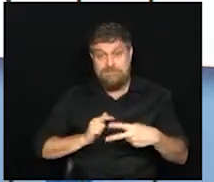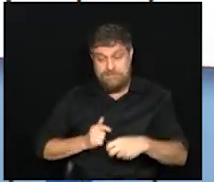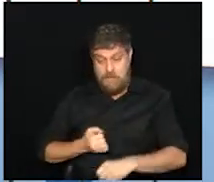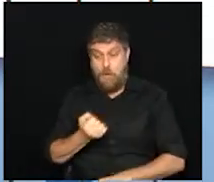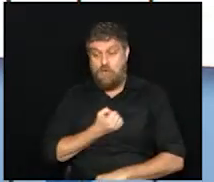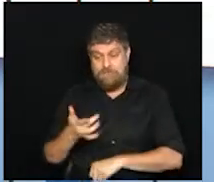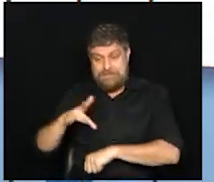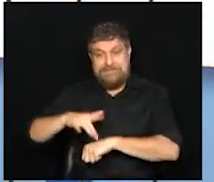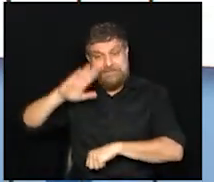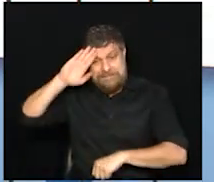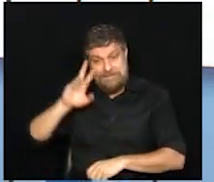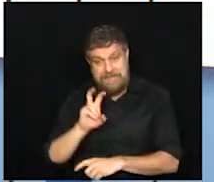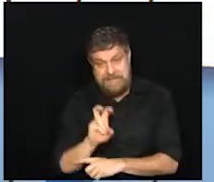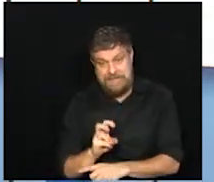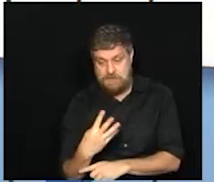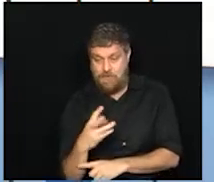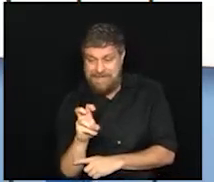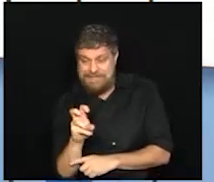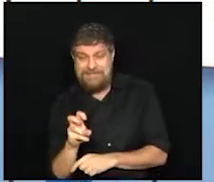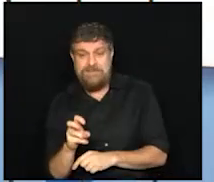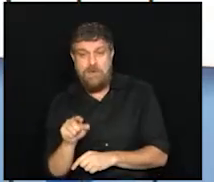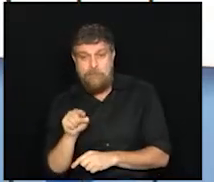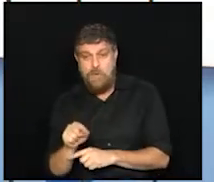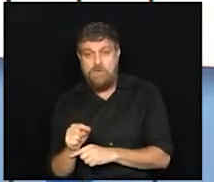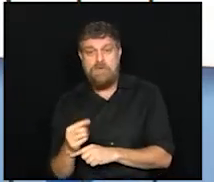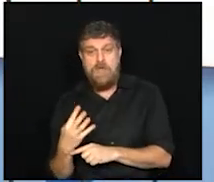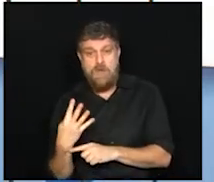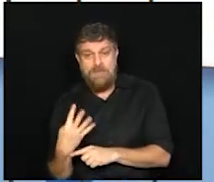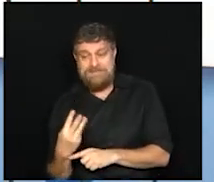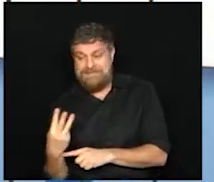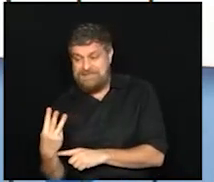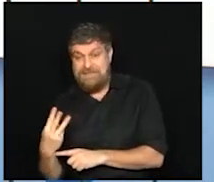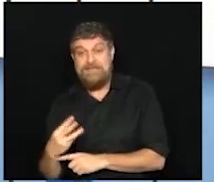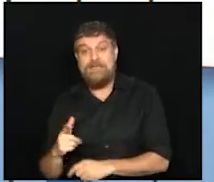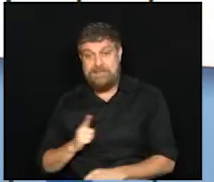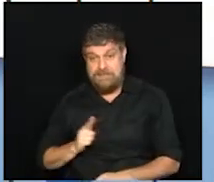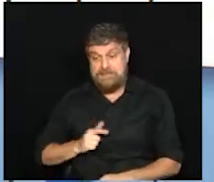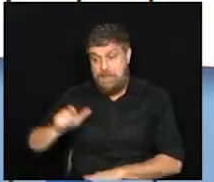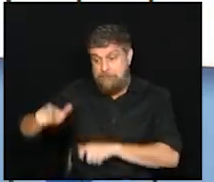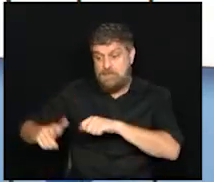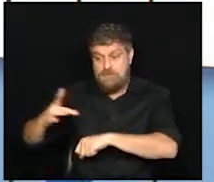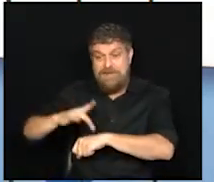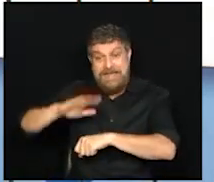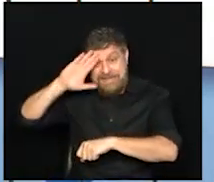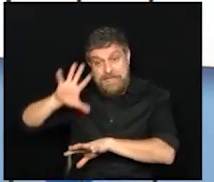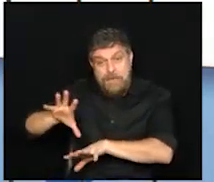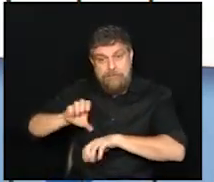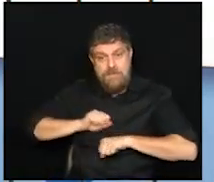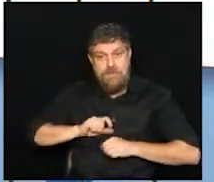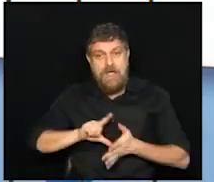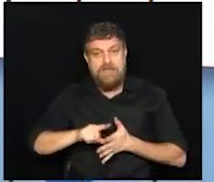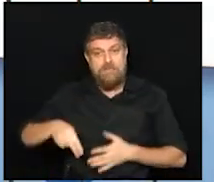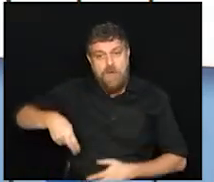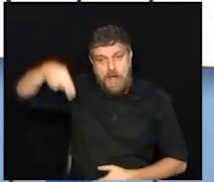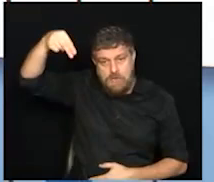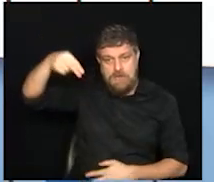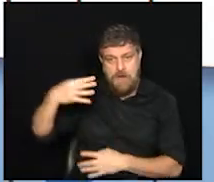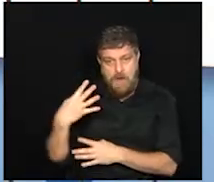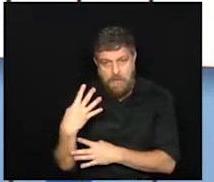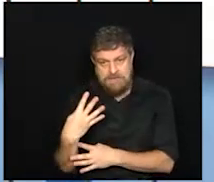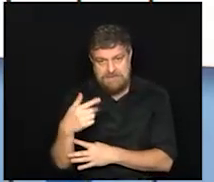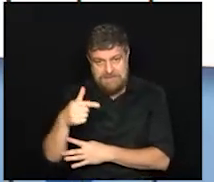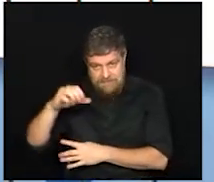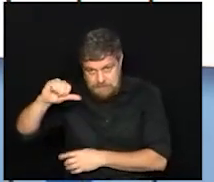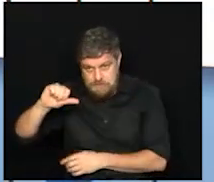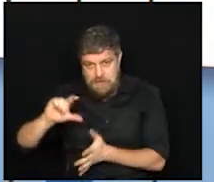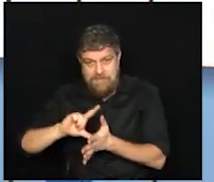com 545 e 433, respectivamente. Seguidas da Norte, com